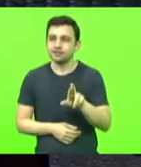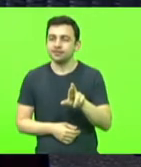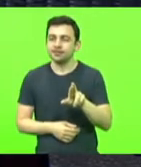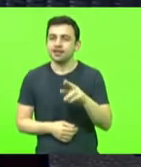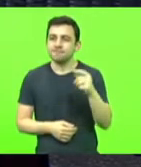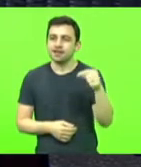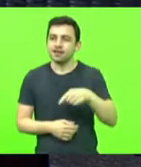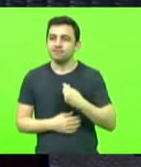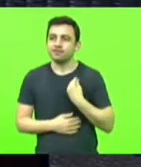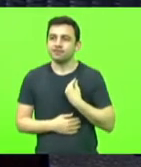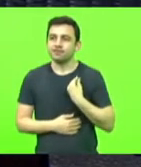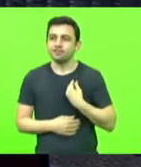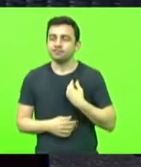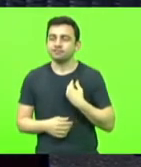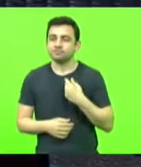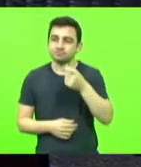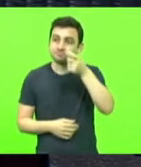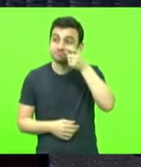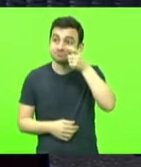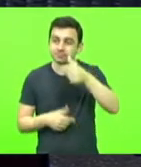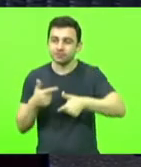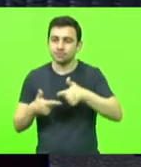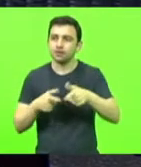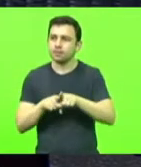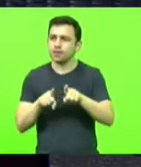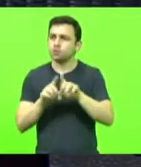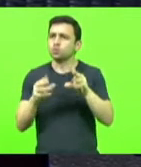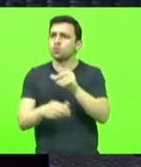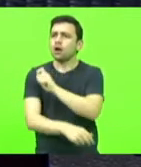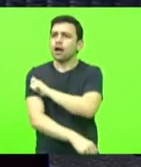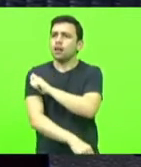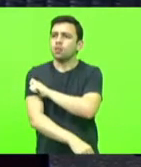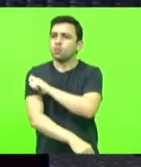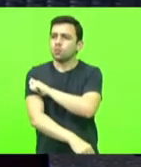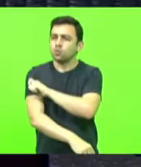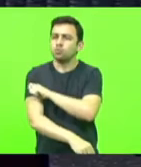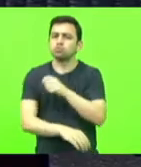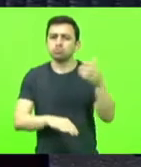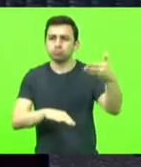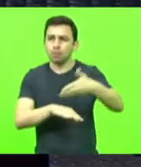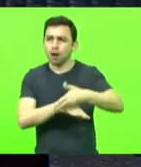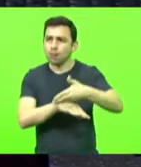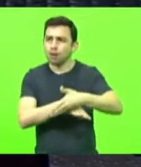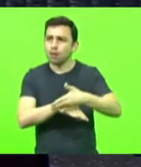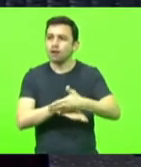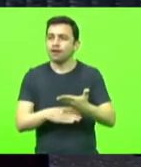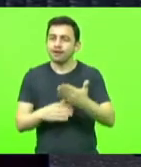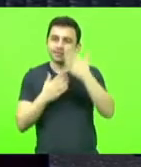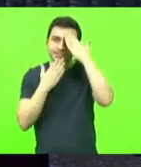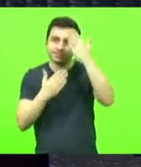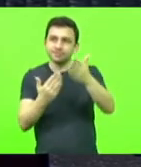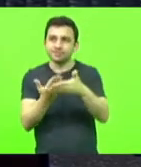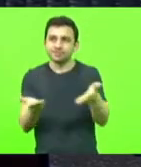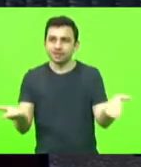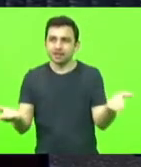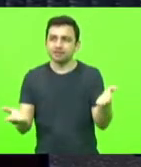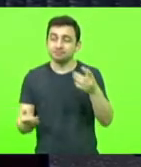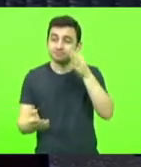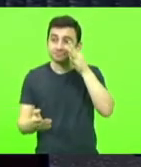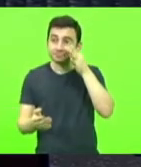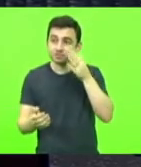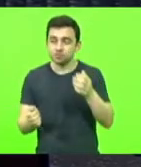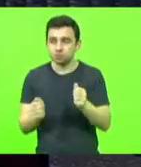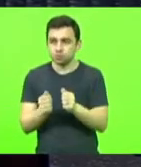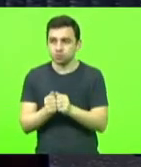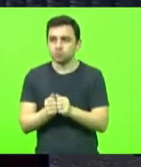também, acompanhando os trabalhos, e de todos os estudantes aqui do Parlamento Jovem, agradecer por estar nessa casa também, acompanhando os trabalhos desse